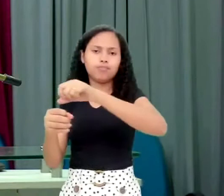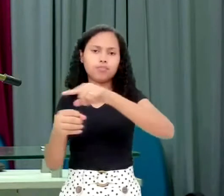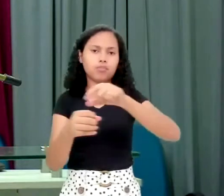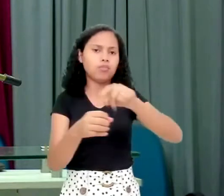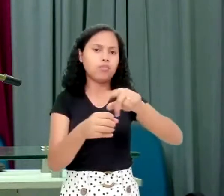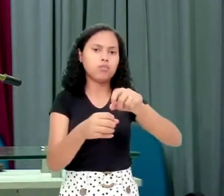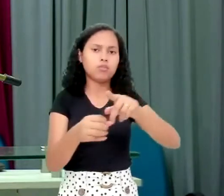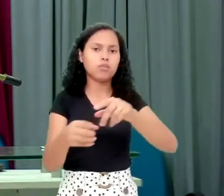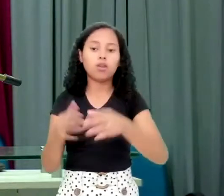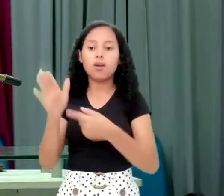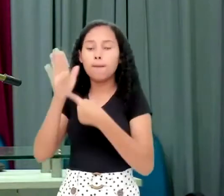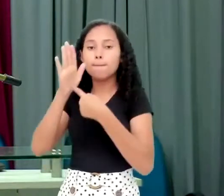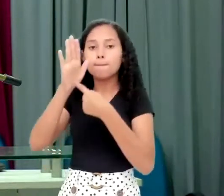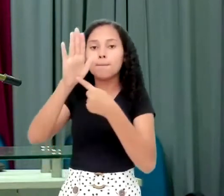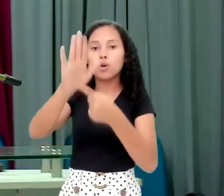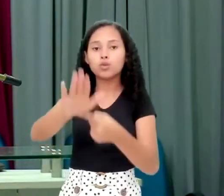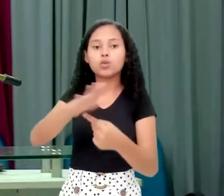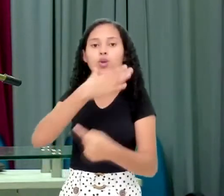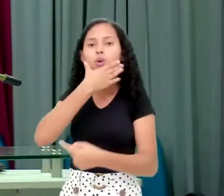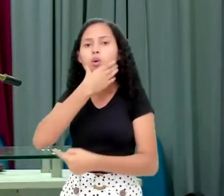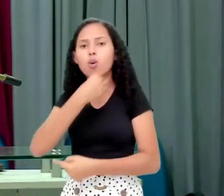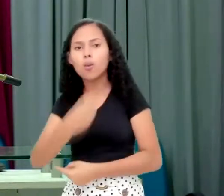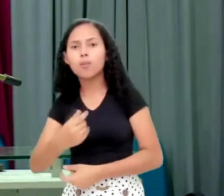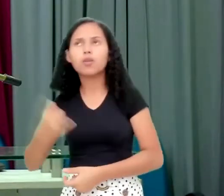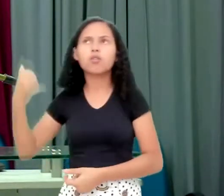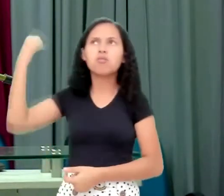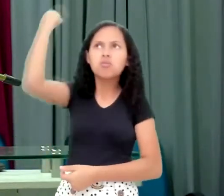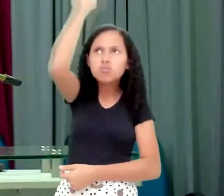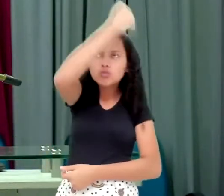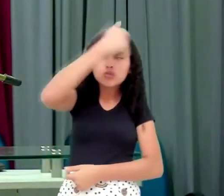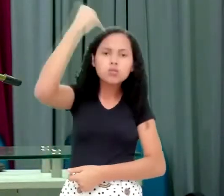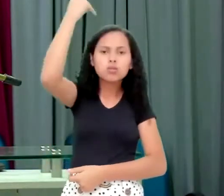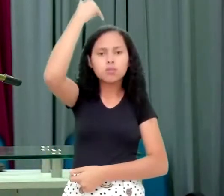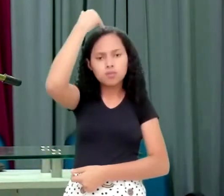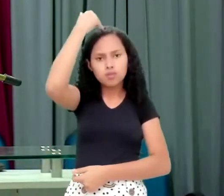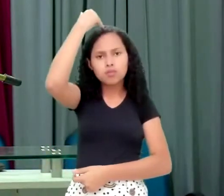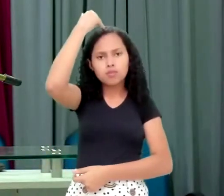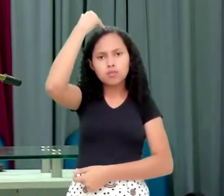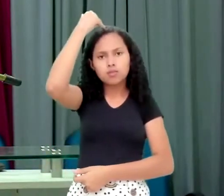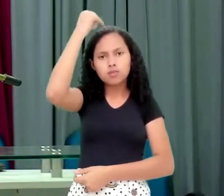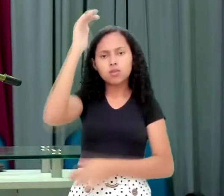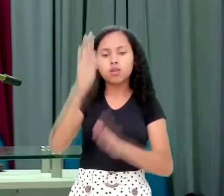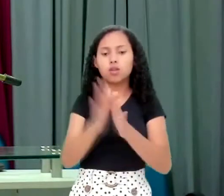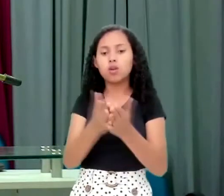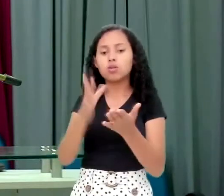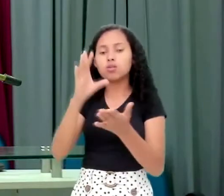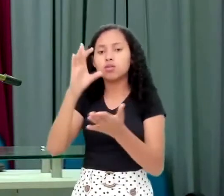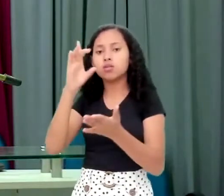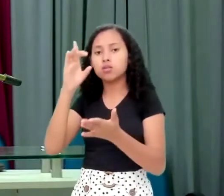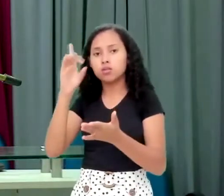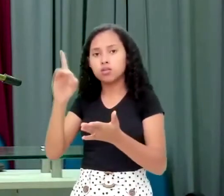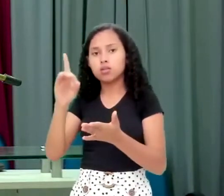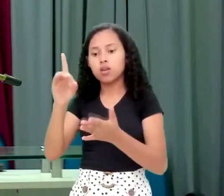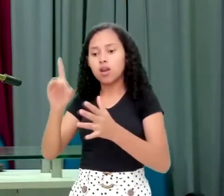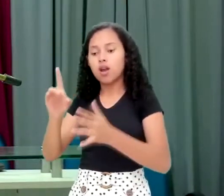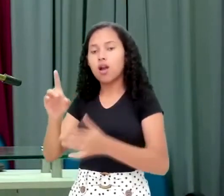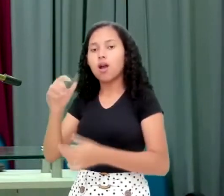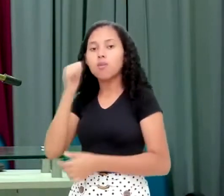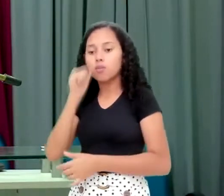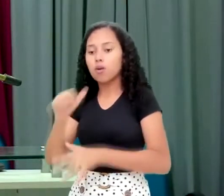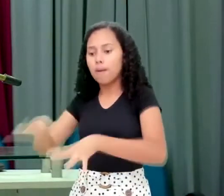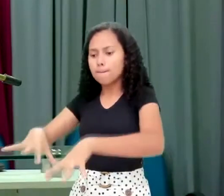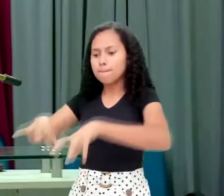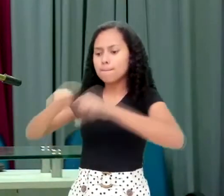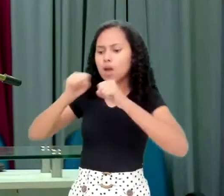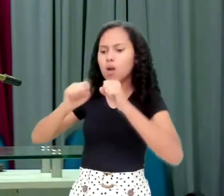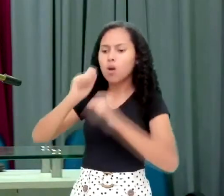para apresentar àquele homem que era ungido do Senhor. E a Bíblia diz que ela tomou 200 pães e